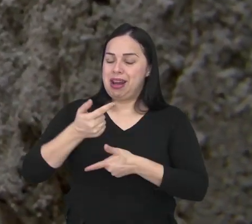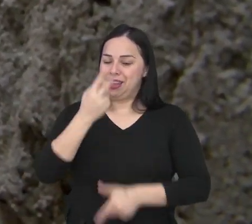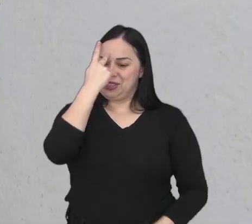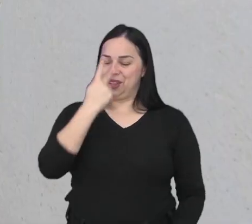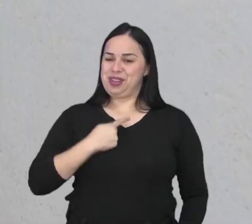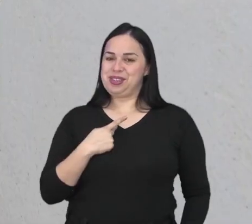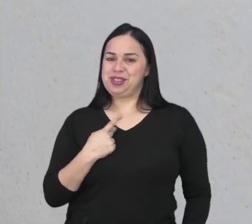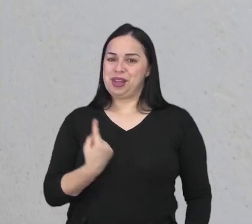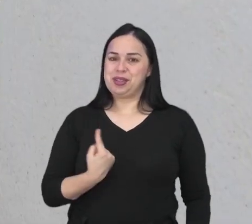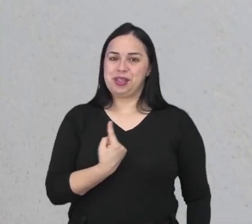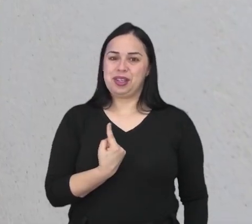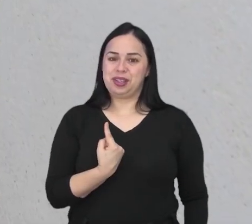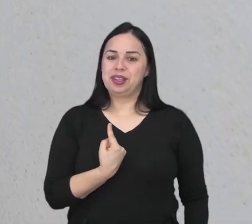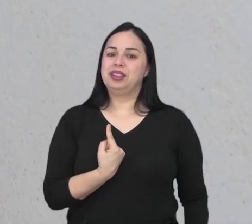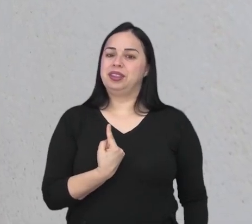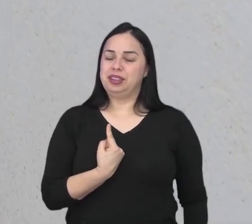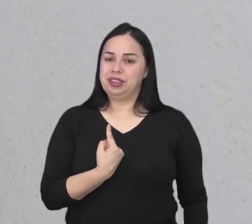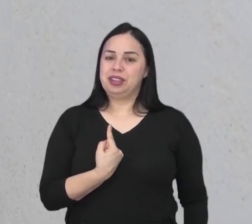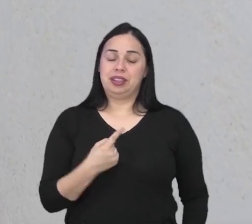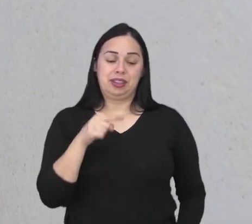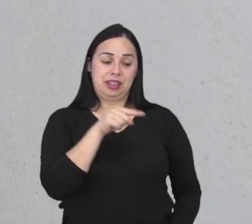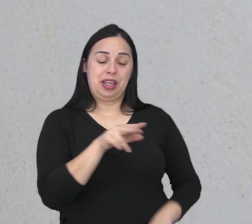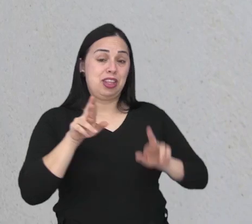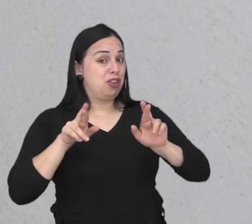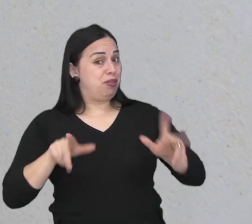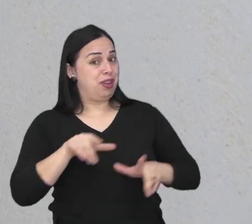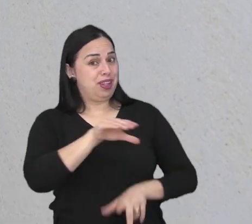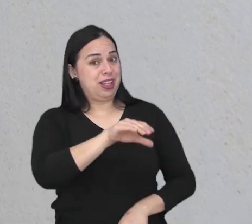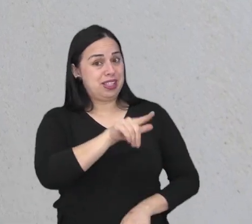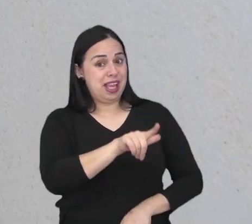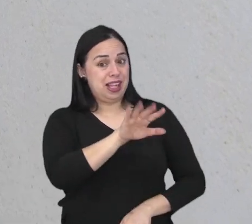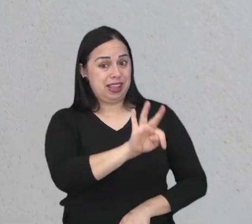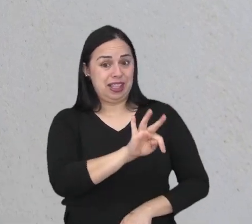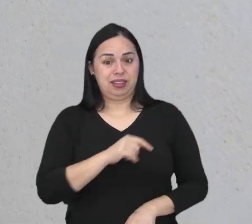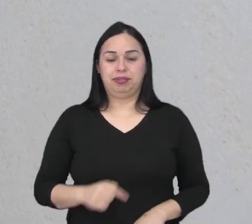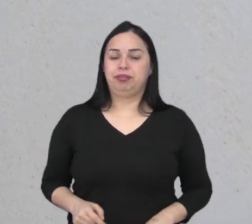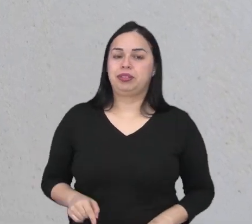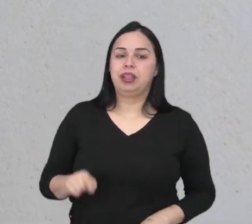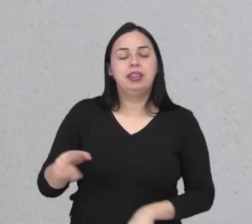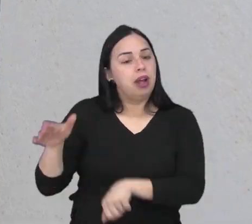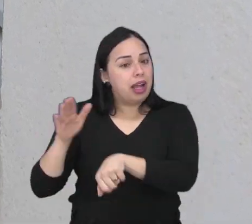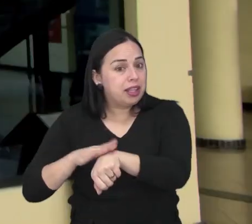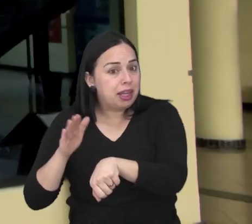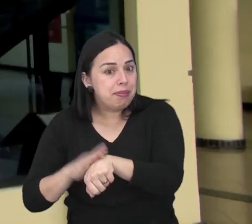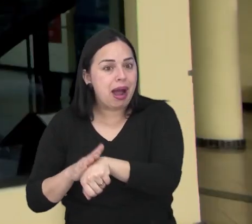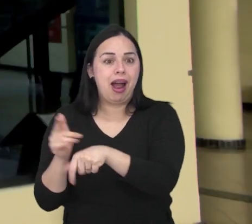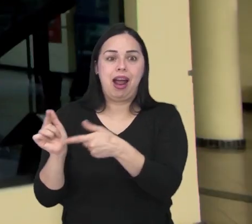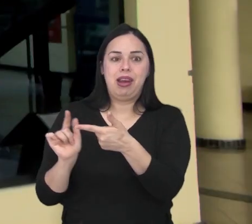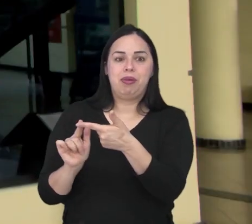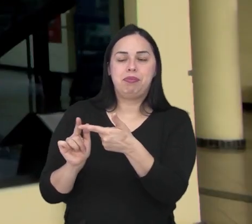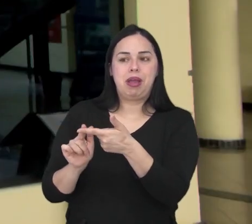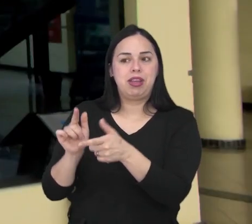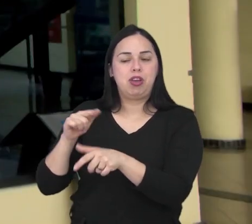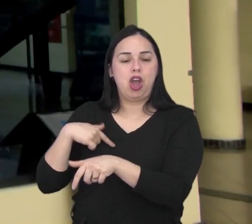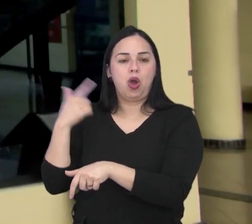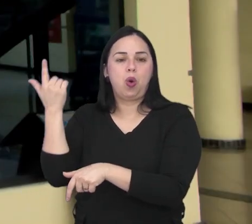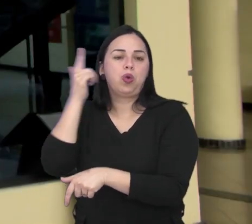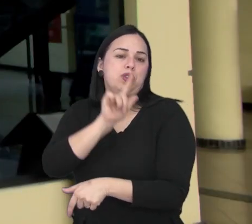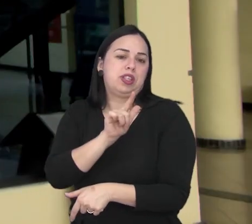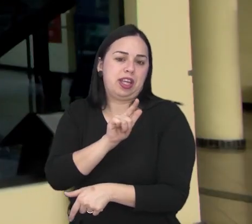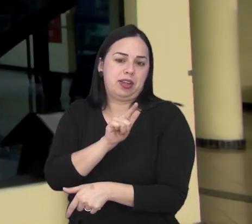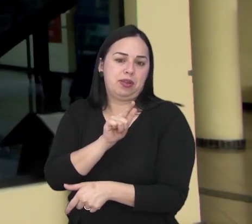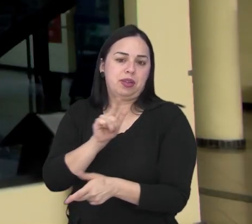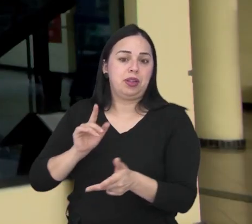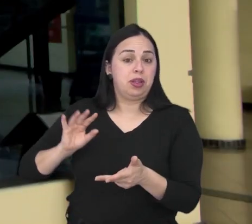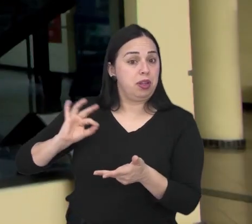claro. Trabalhar para si mesmo traz resultados que a CLT não oferece. Você faz o seu tempo, você faz o